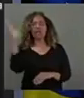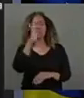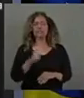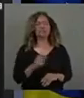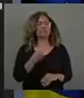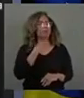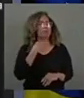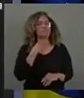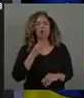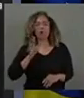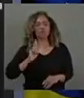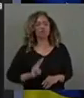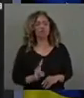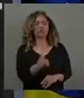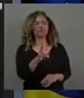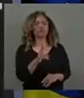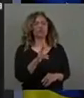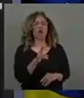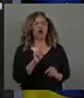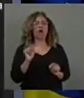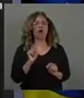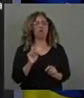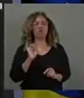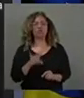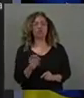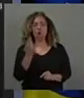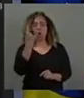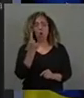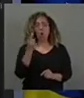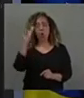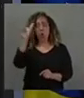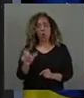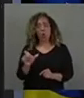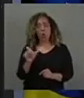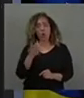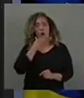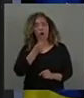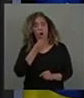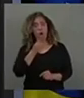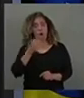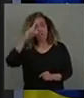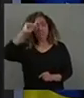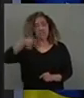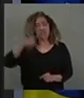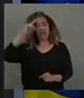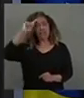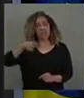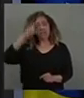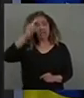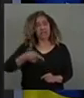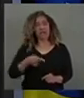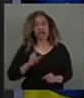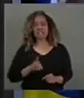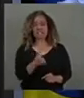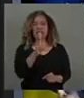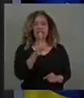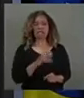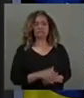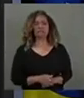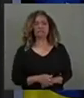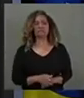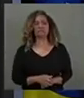não pode ser comandado por um só homem, amedrontado por um só homem, vilipendiado por um só